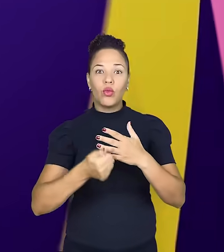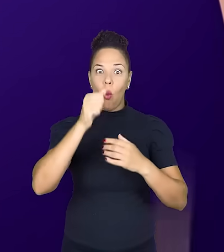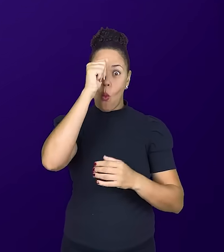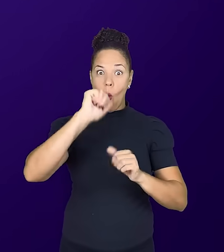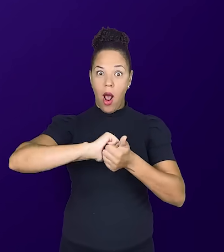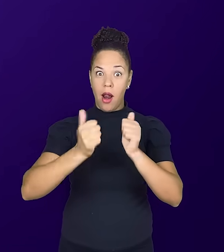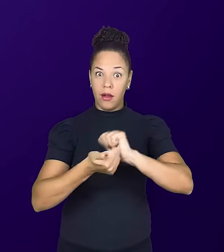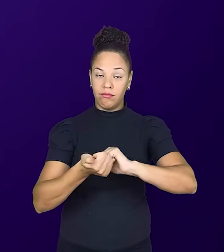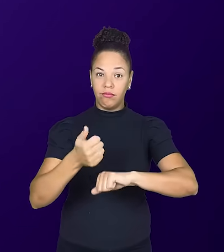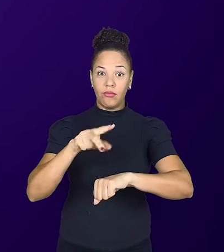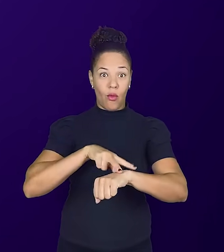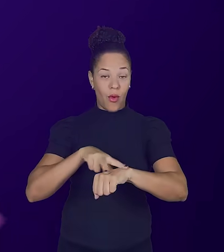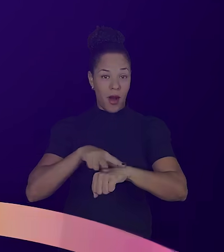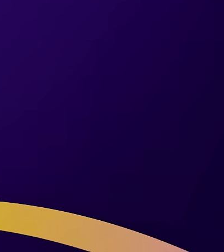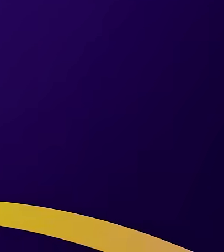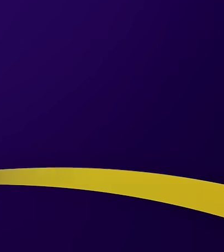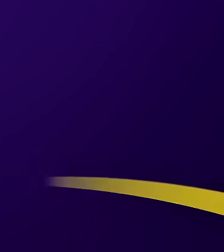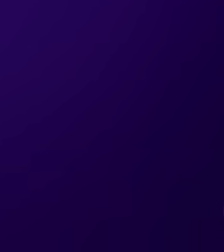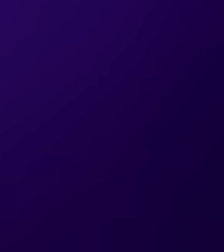agora pode chegar mais longe.